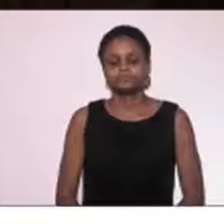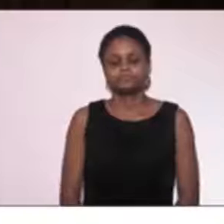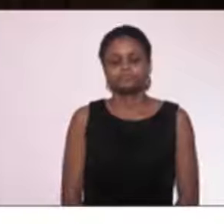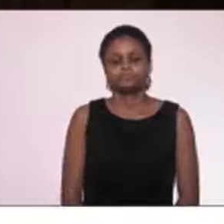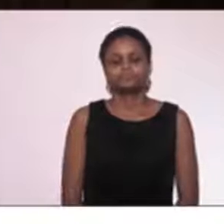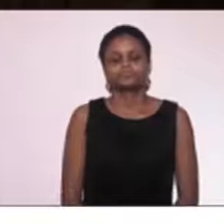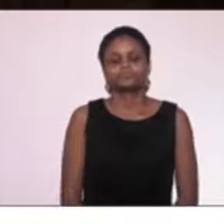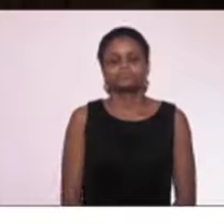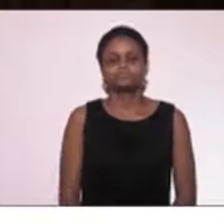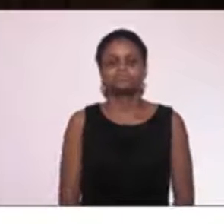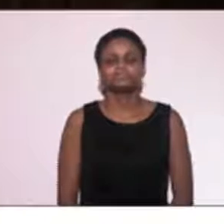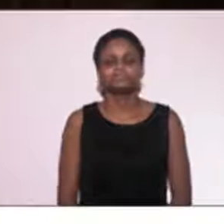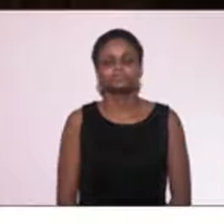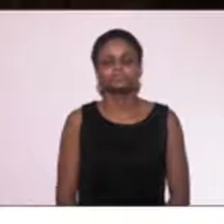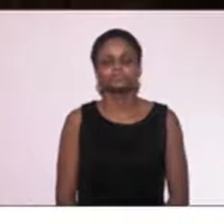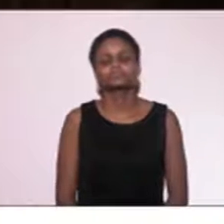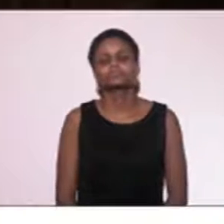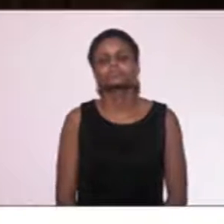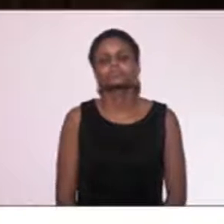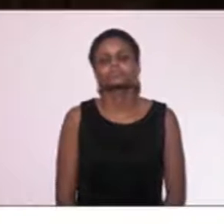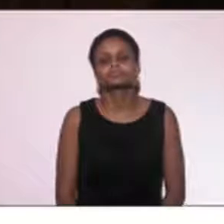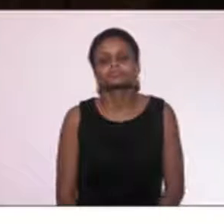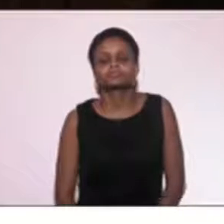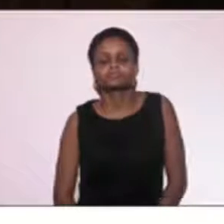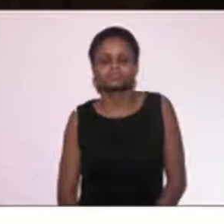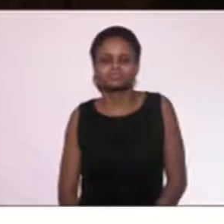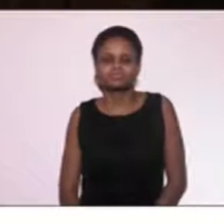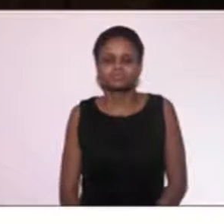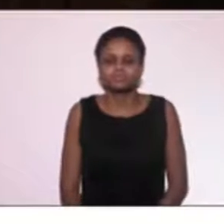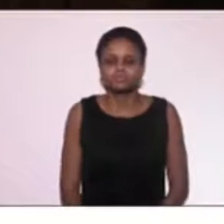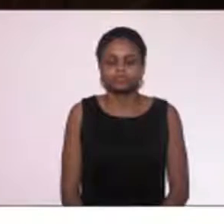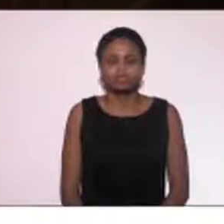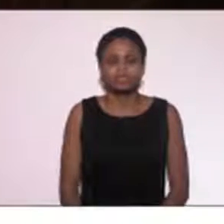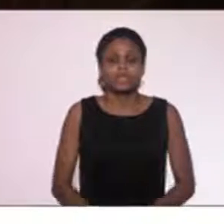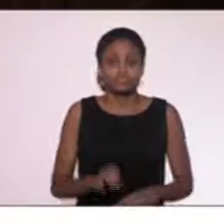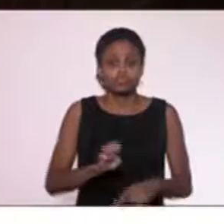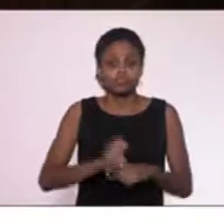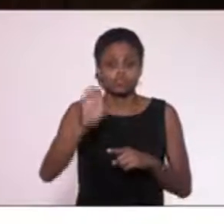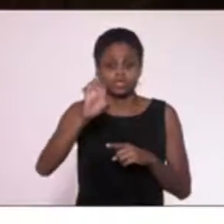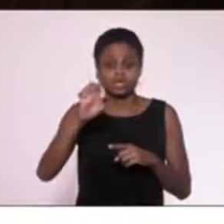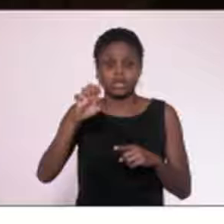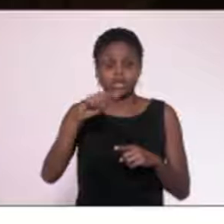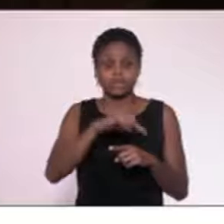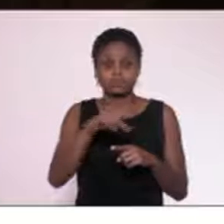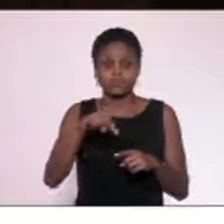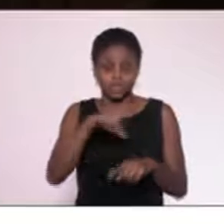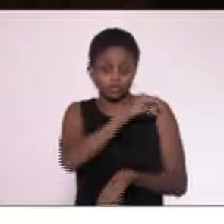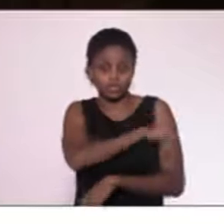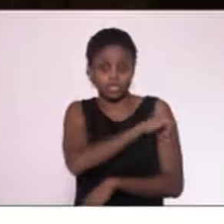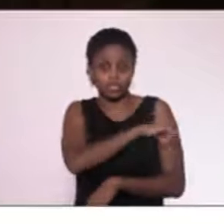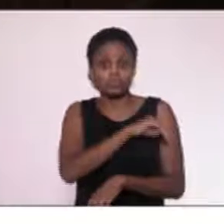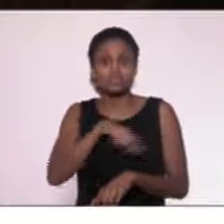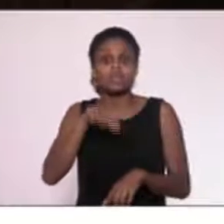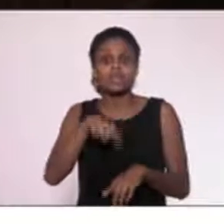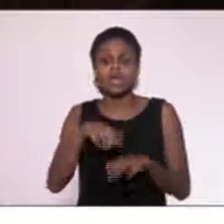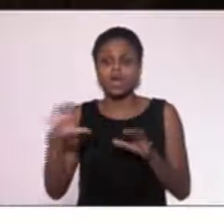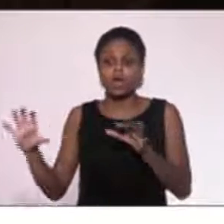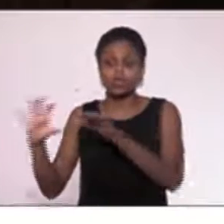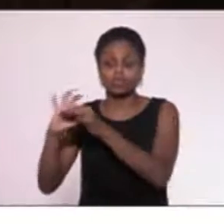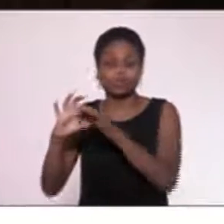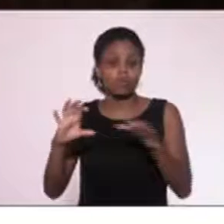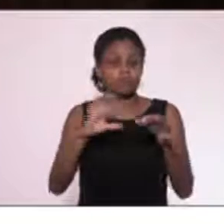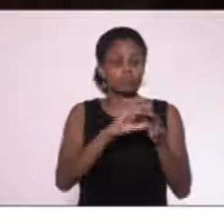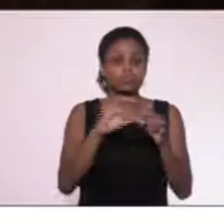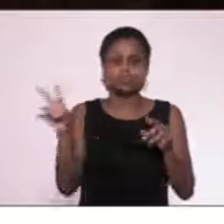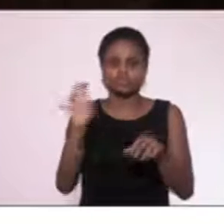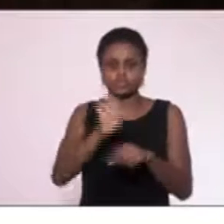O estado do Rio de Janeiro deriva da fusão de dois estados, a Guanabara